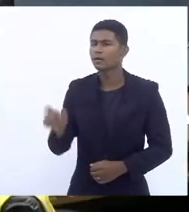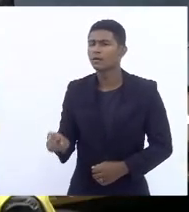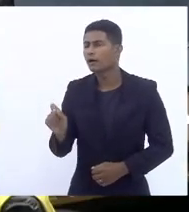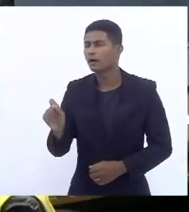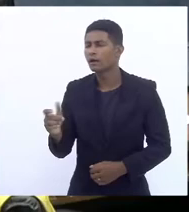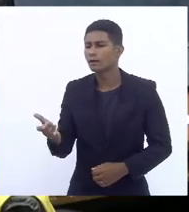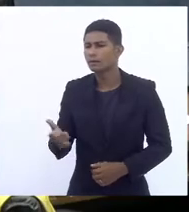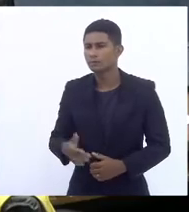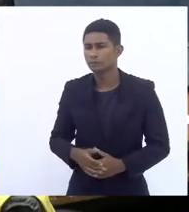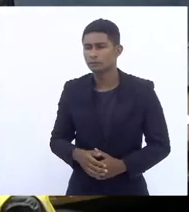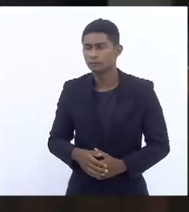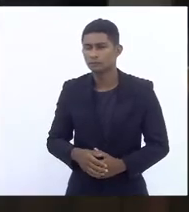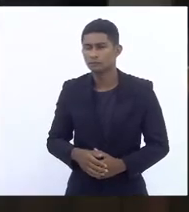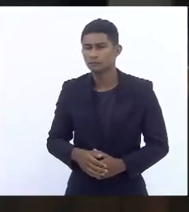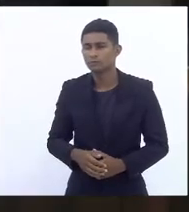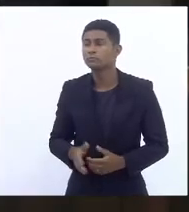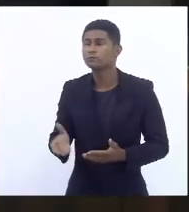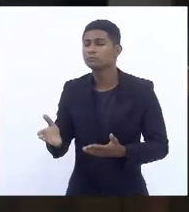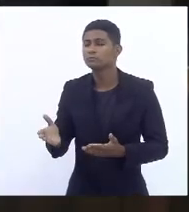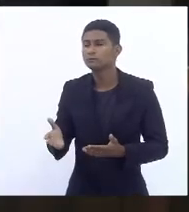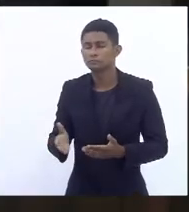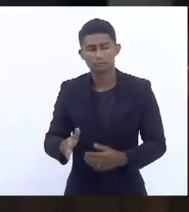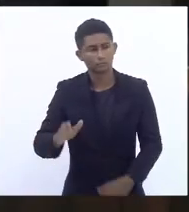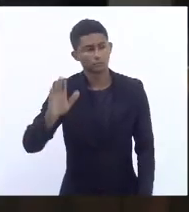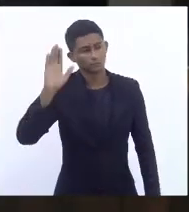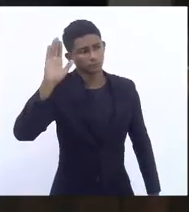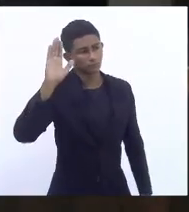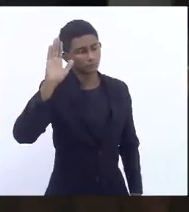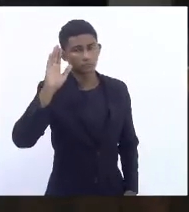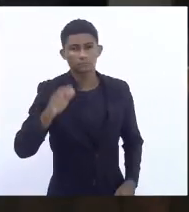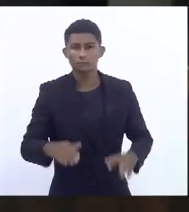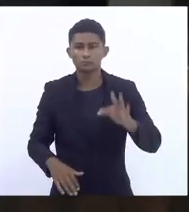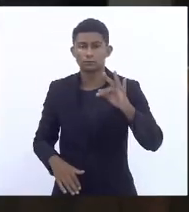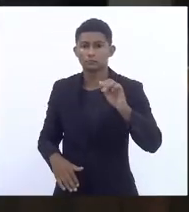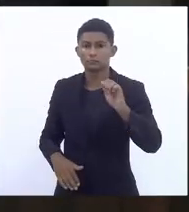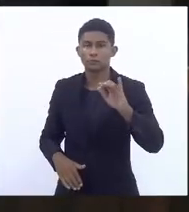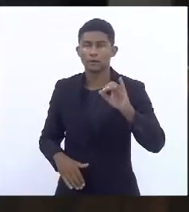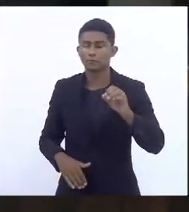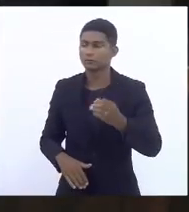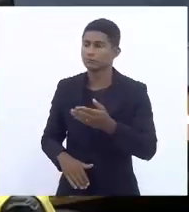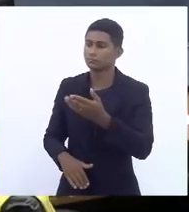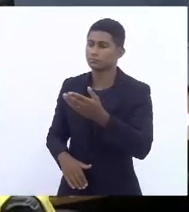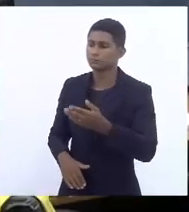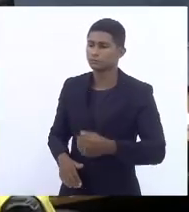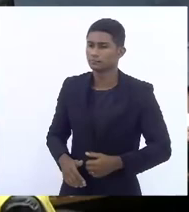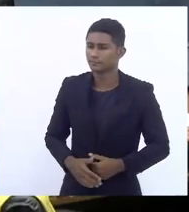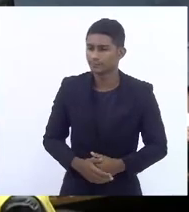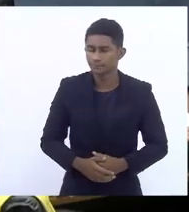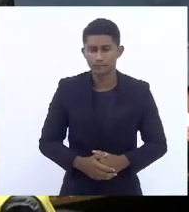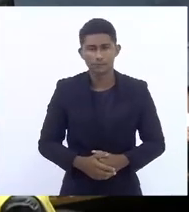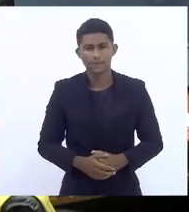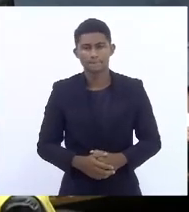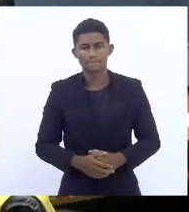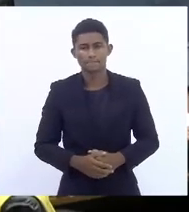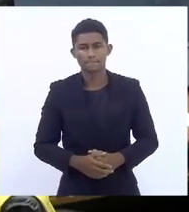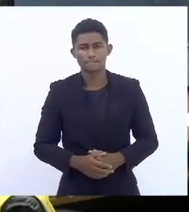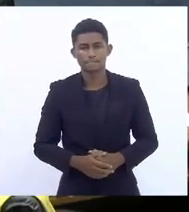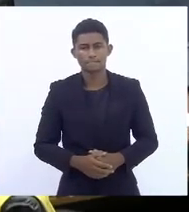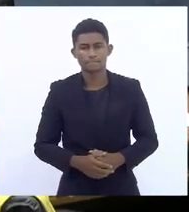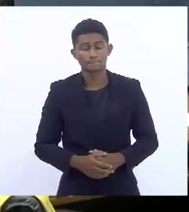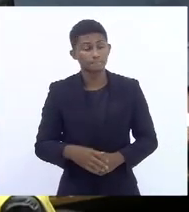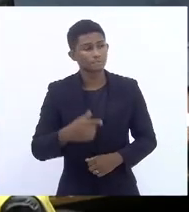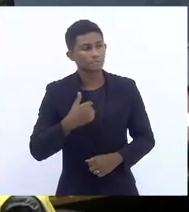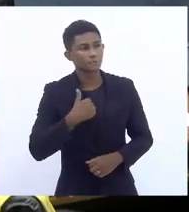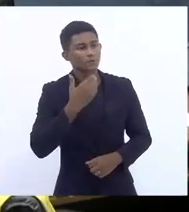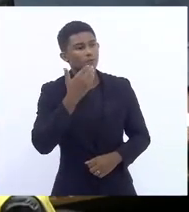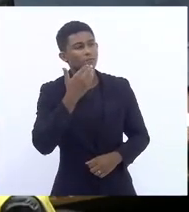Questão de ordem. Deputado? Deputado Fábio Silva. Deputado Fábio Silva, questão de ordem. Só pedir, solicitar a